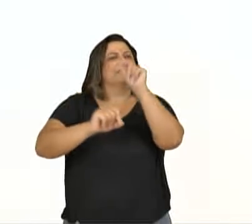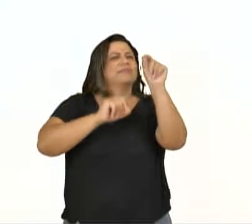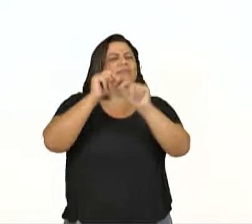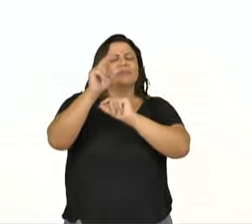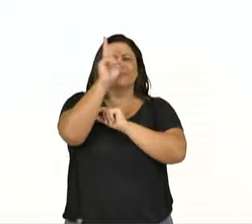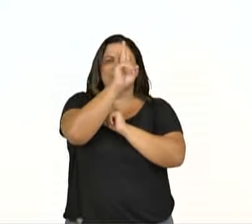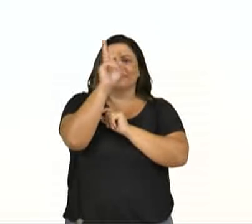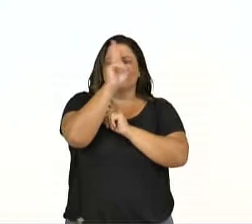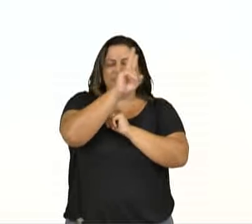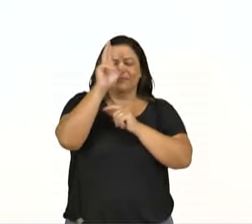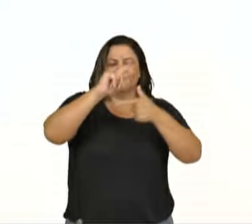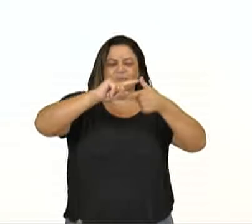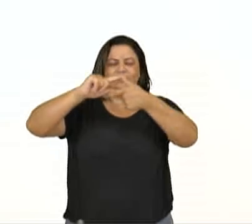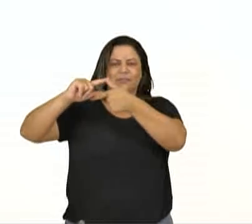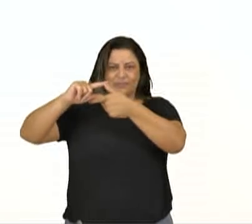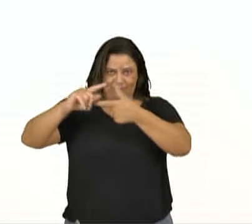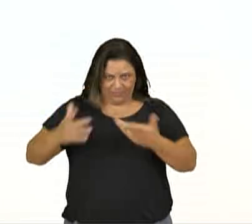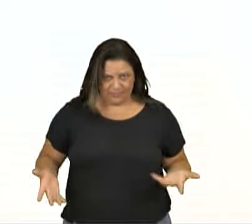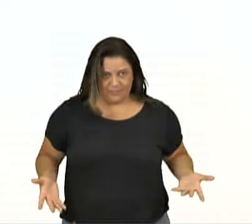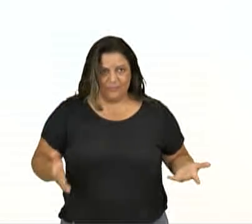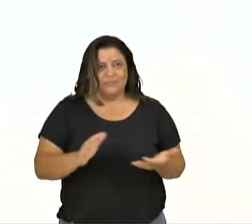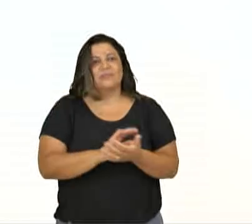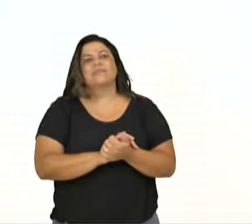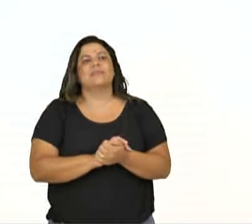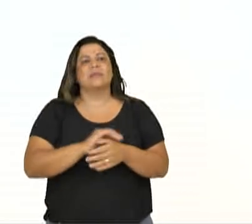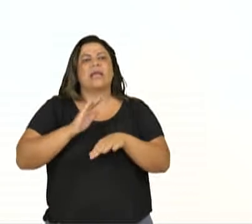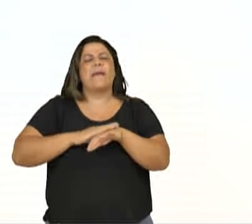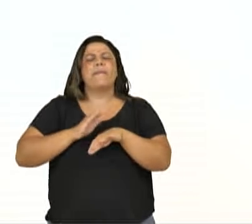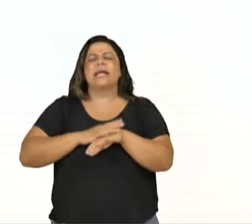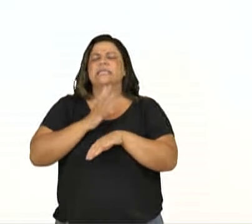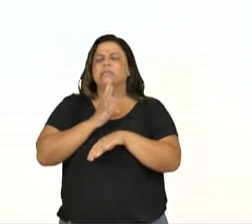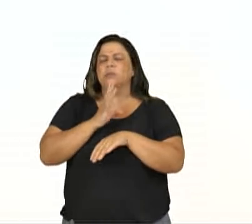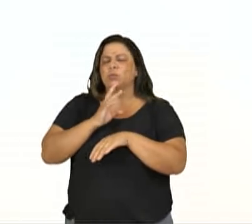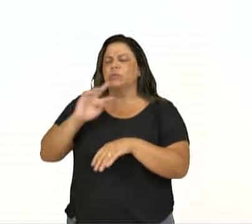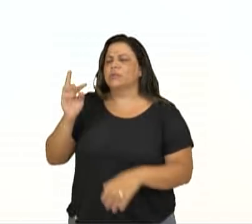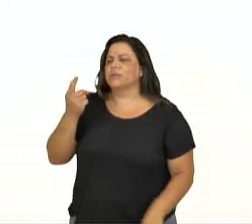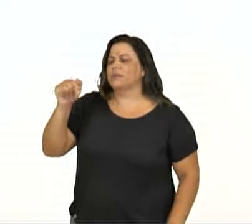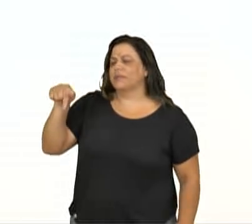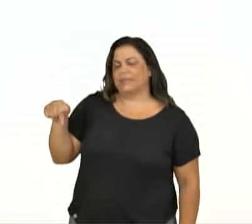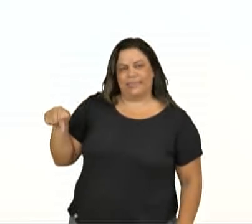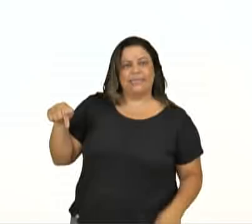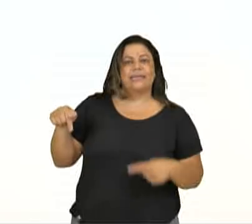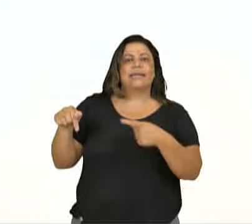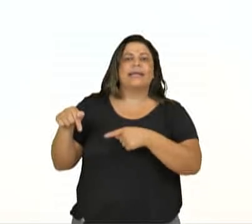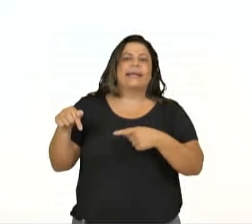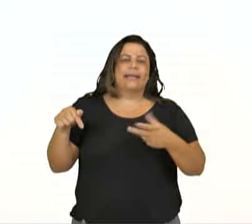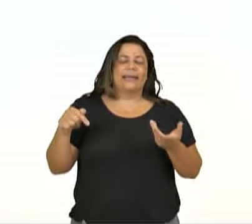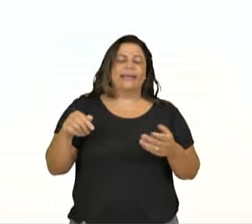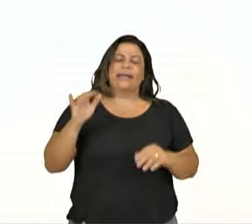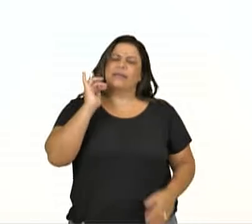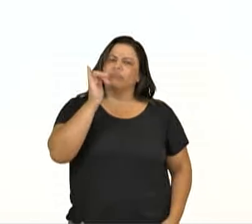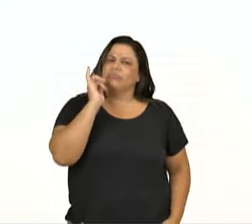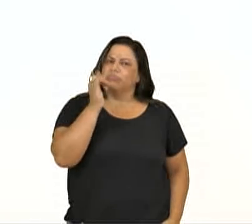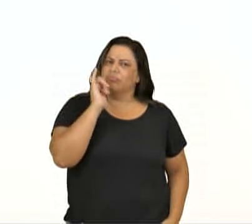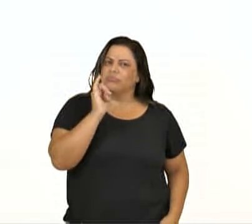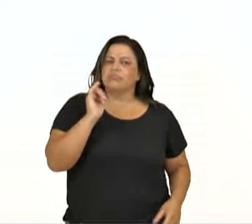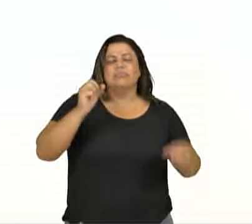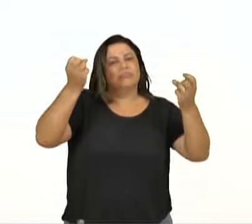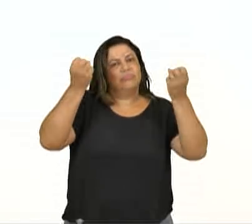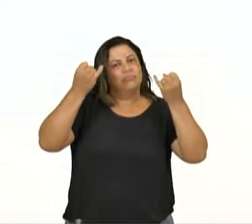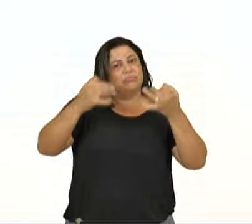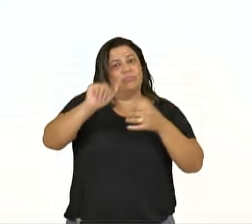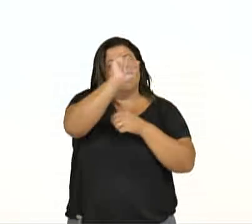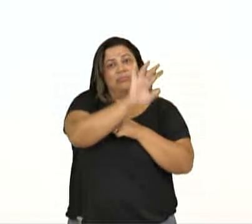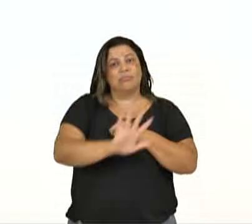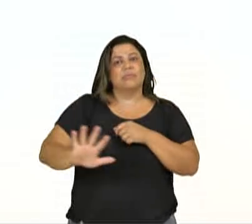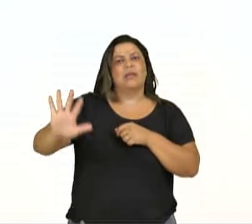em quadrinhos. Mais conhecidas como HQs, configuram-se como a arte de narrar histórias por meio de